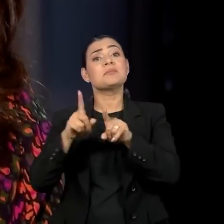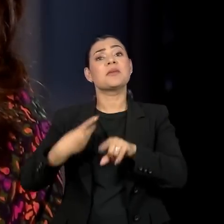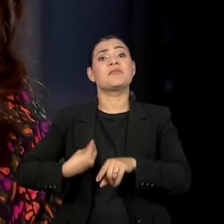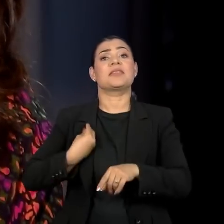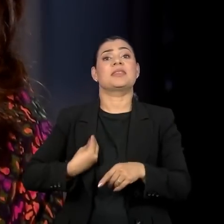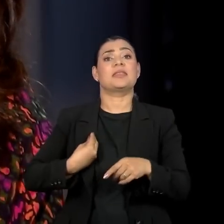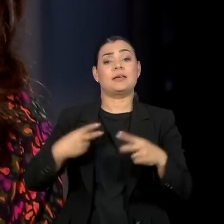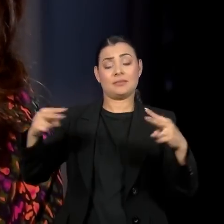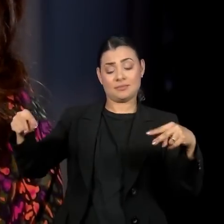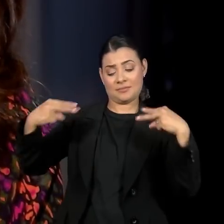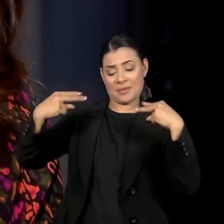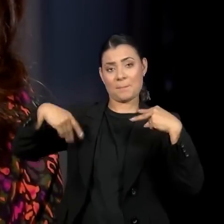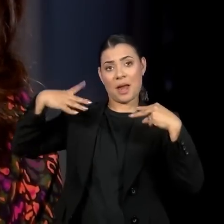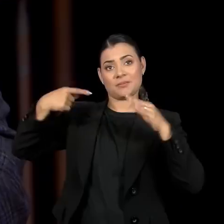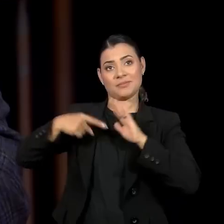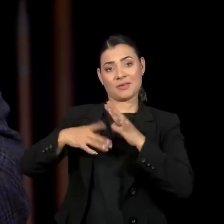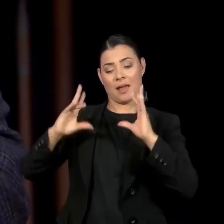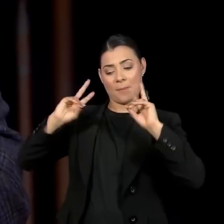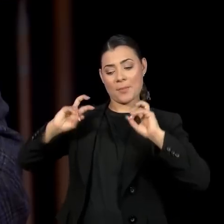vida.